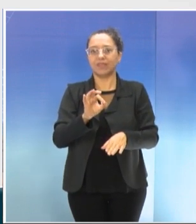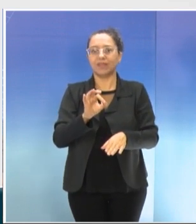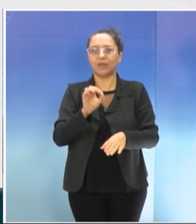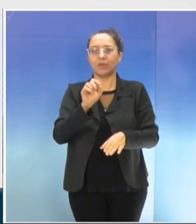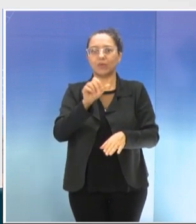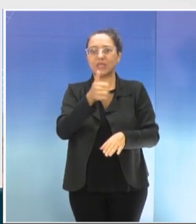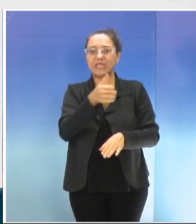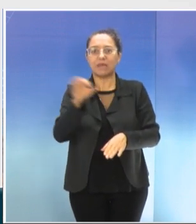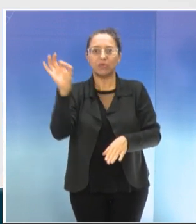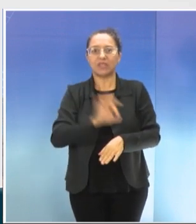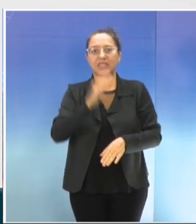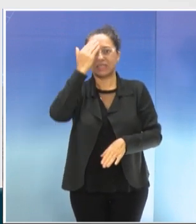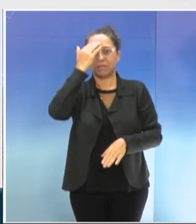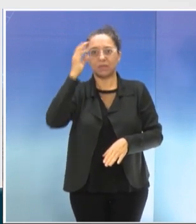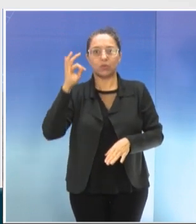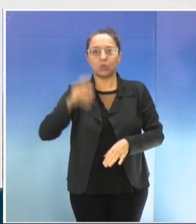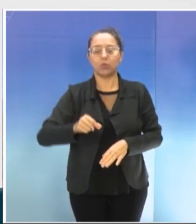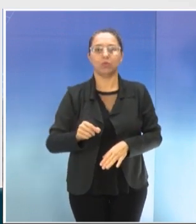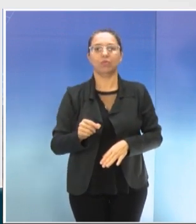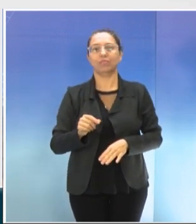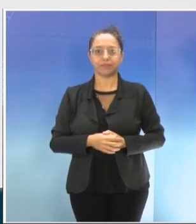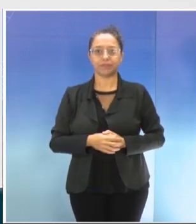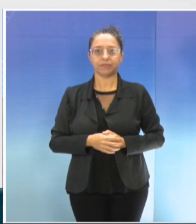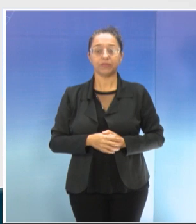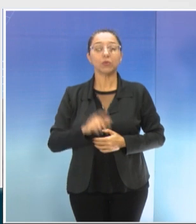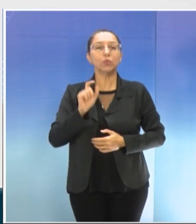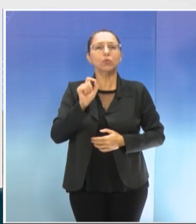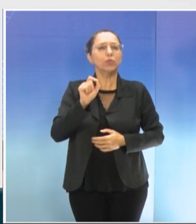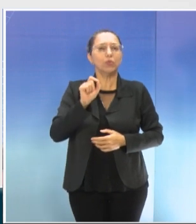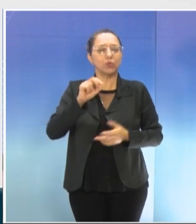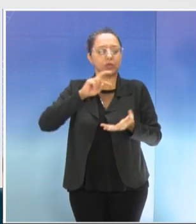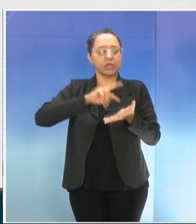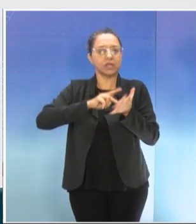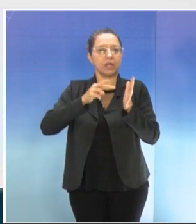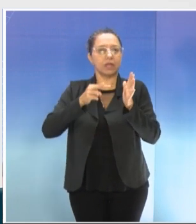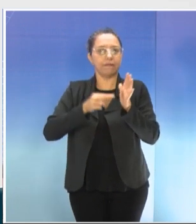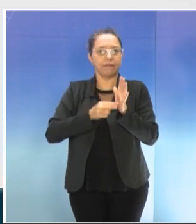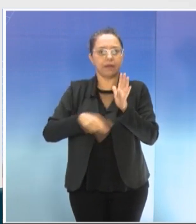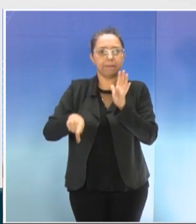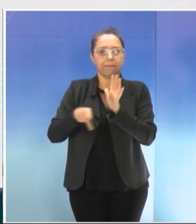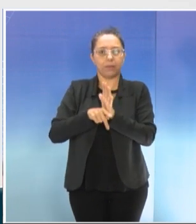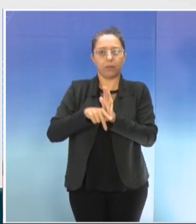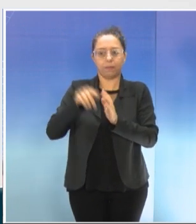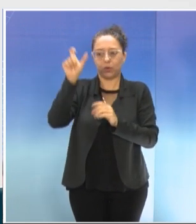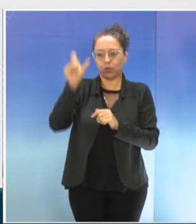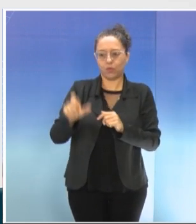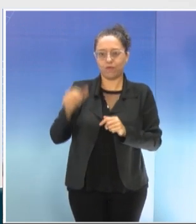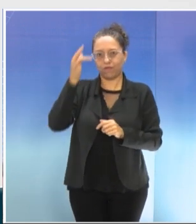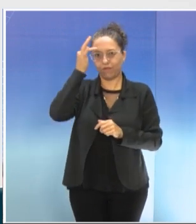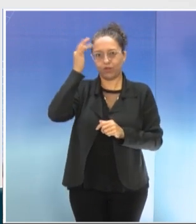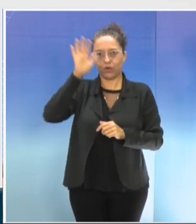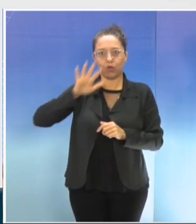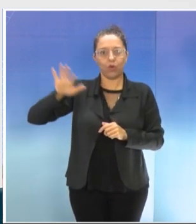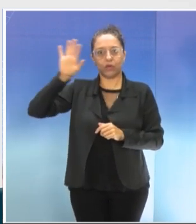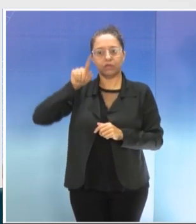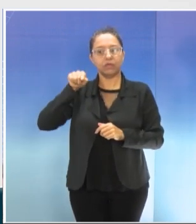se instalar no saber absoluto. O que caracteriza o filósofo é um movimento que